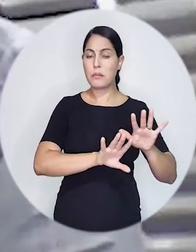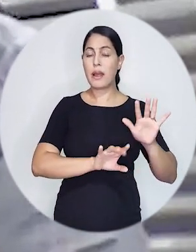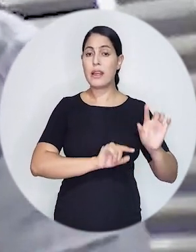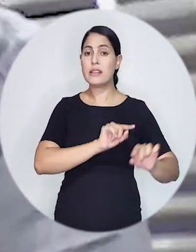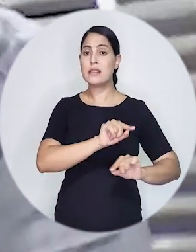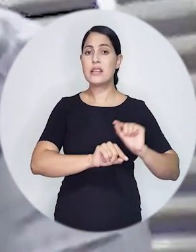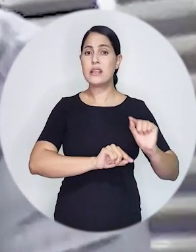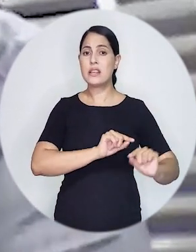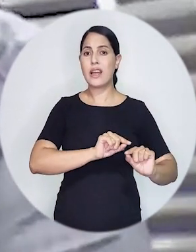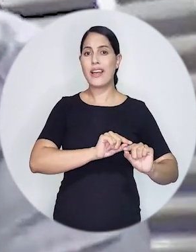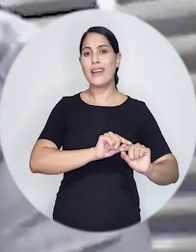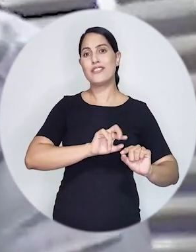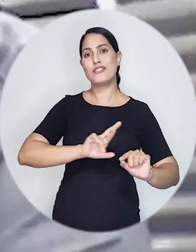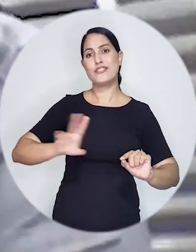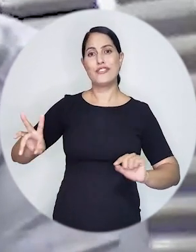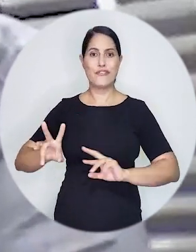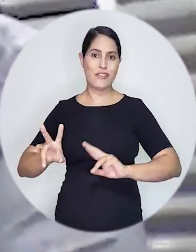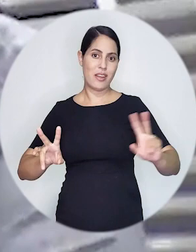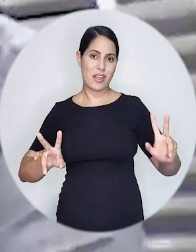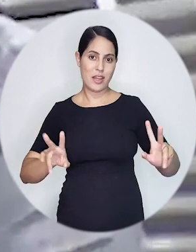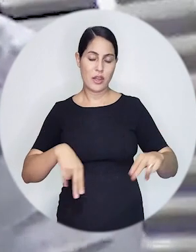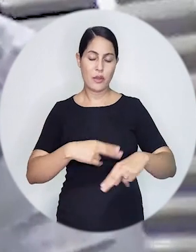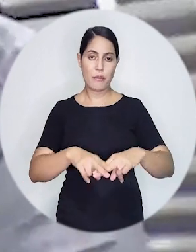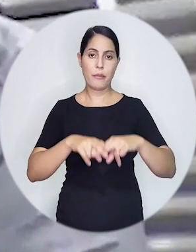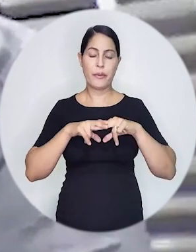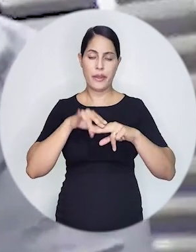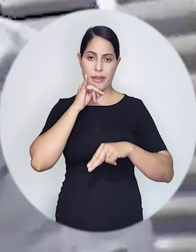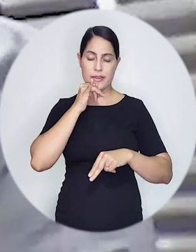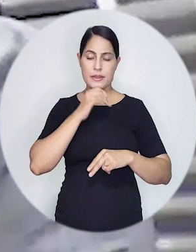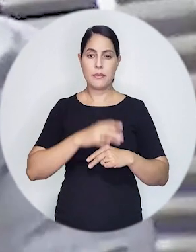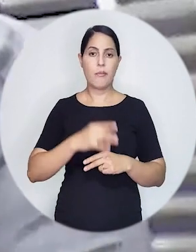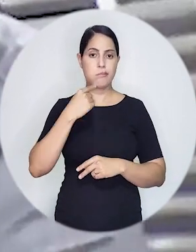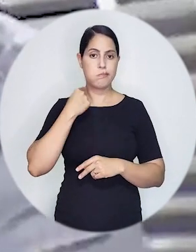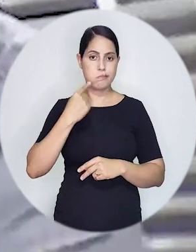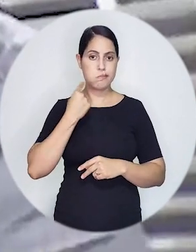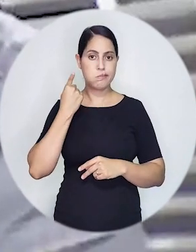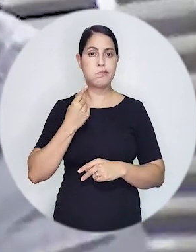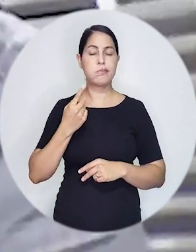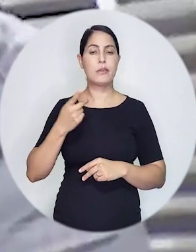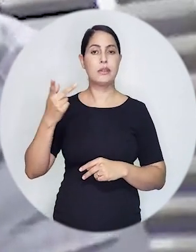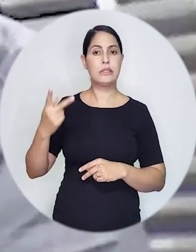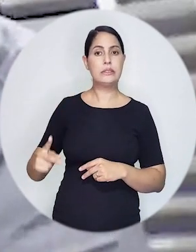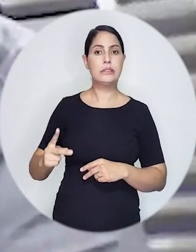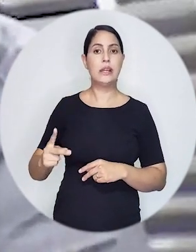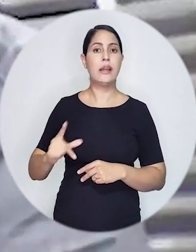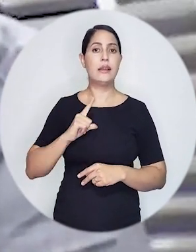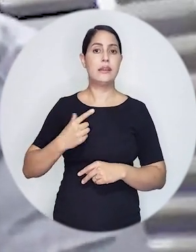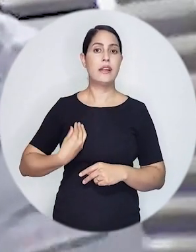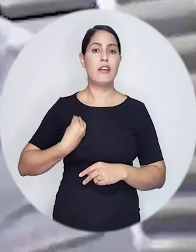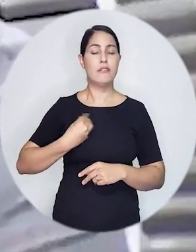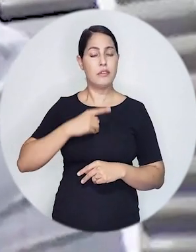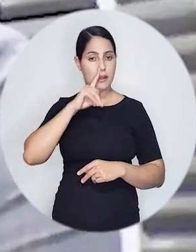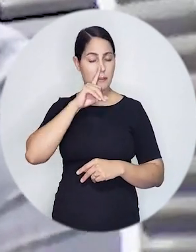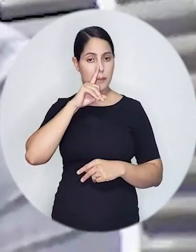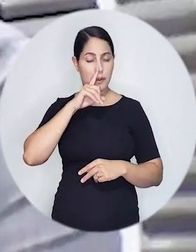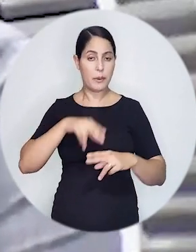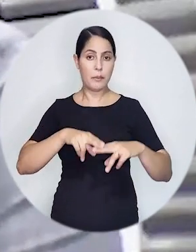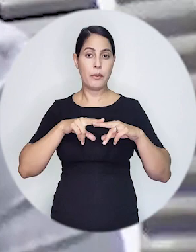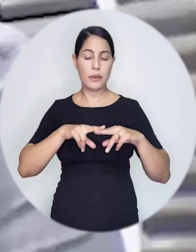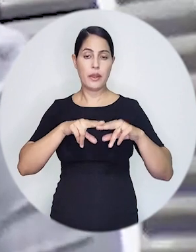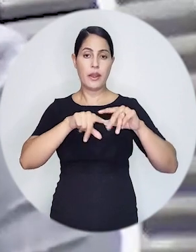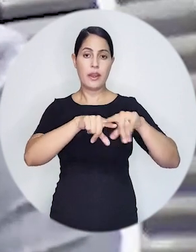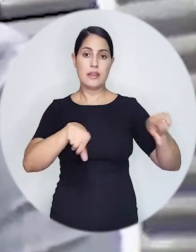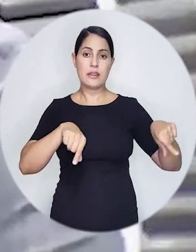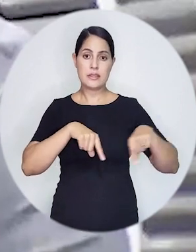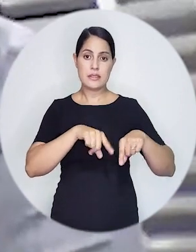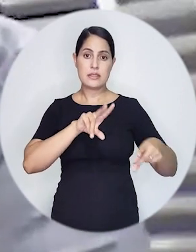advocacia, muito pelo contrário, isso significa que alguns advogados detidos, estando em alguns setores que possam colocar em risco a sua vida